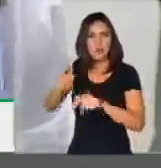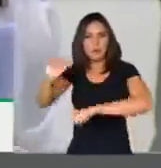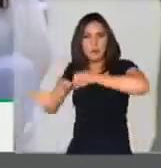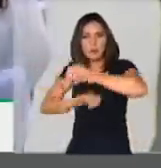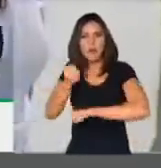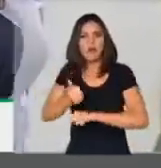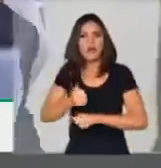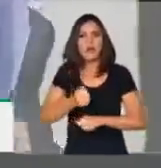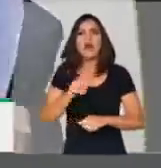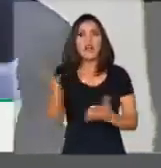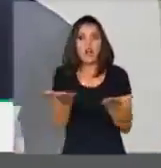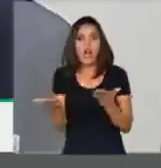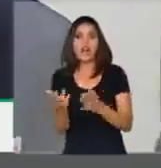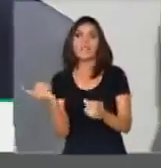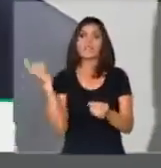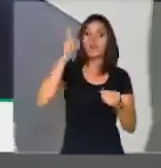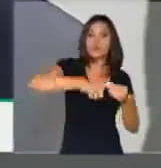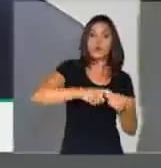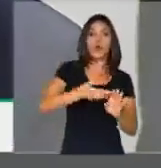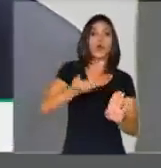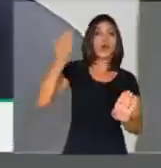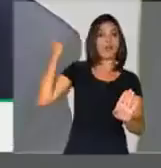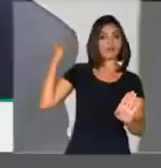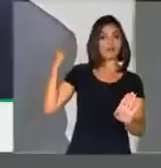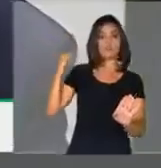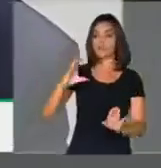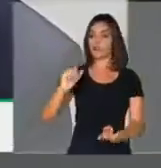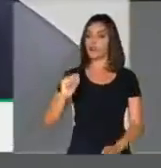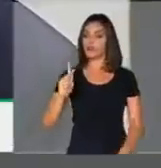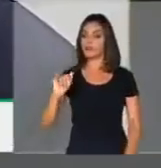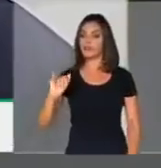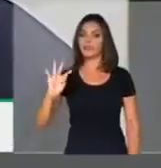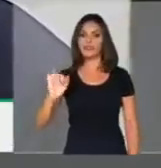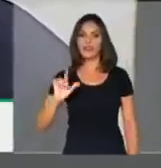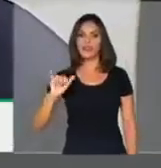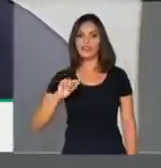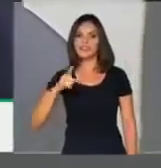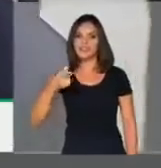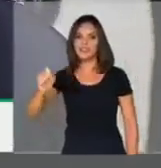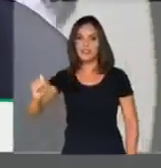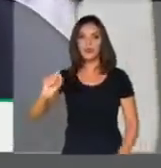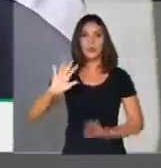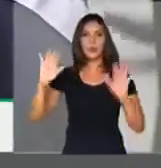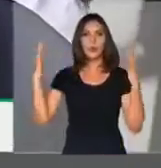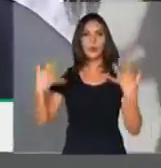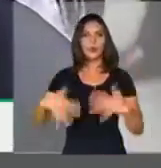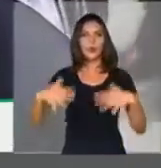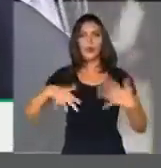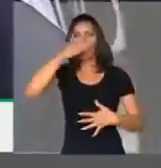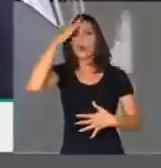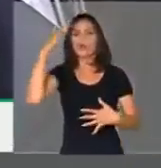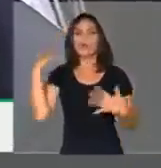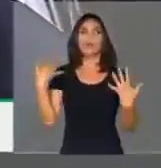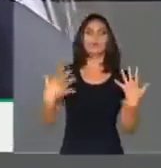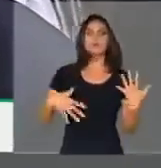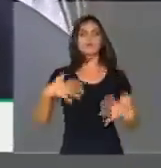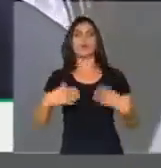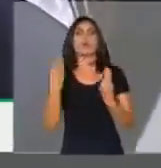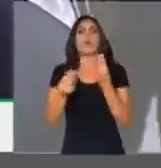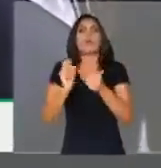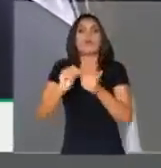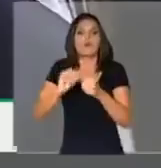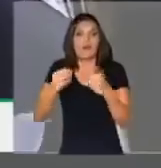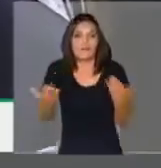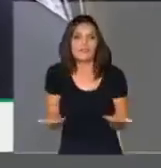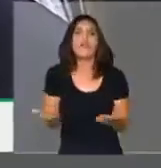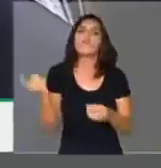ninguém recebeu nada no final da capitalização. Por isso, deputado, queria te parabenizar e dizer o seguinte: